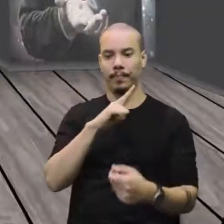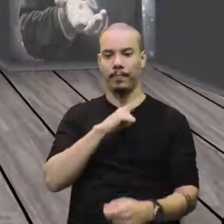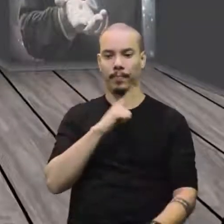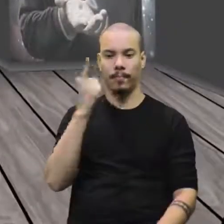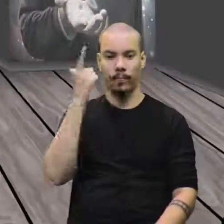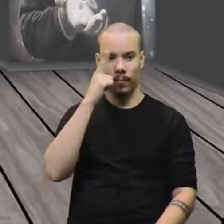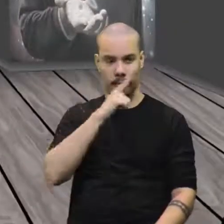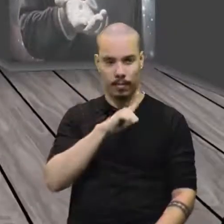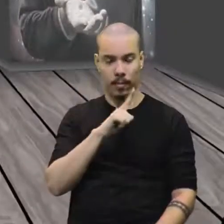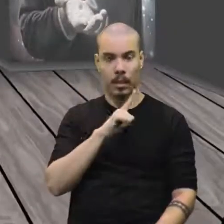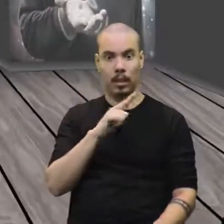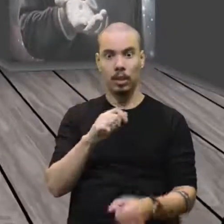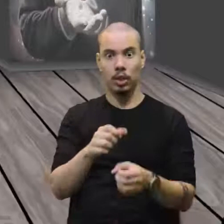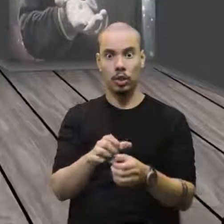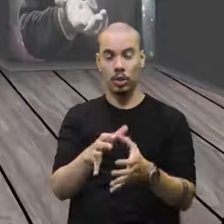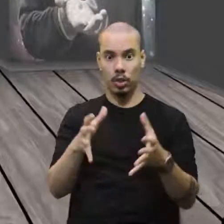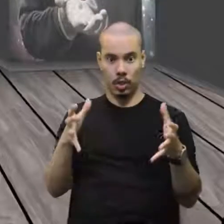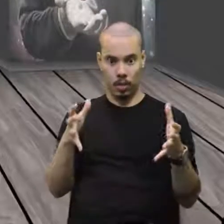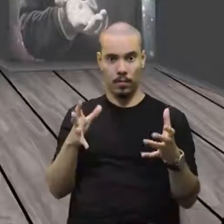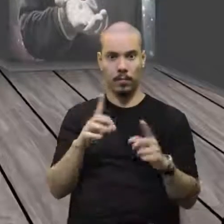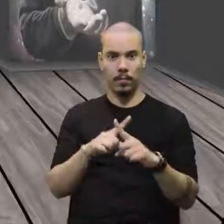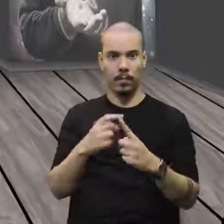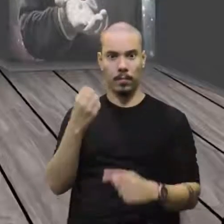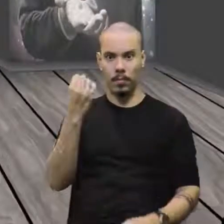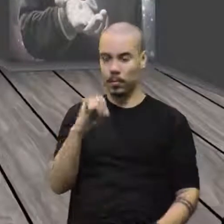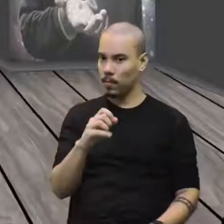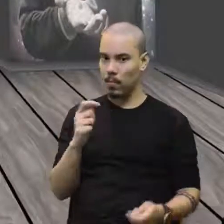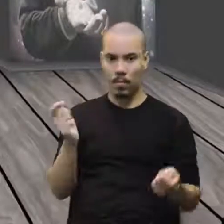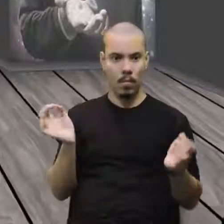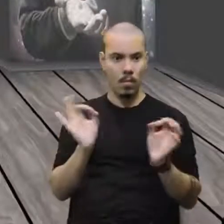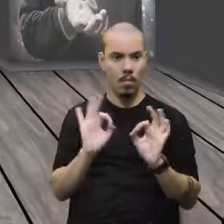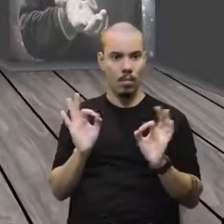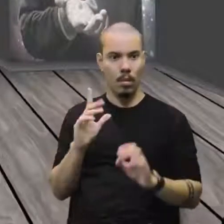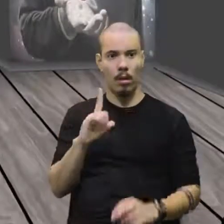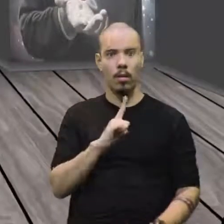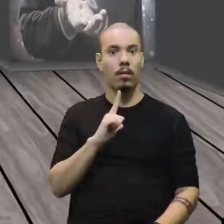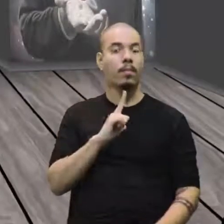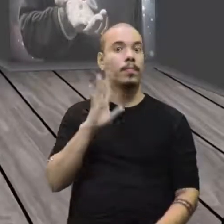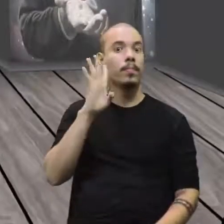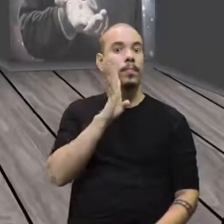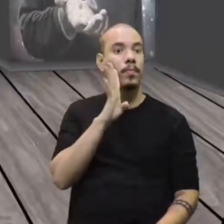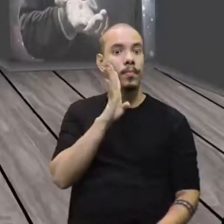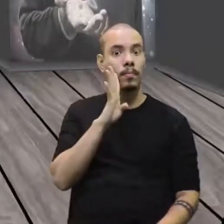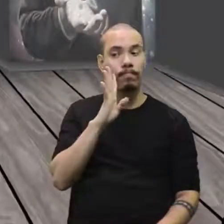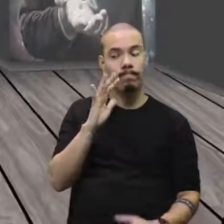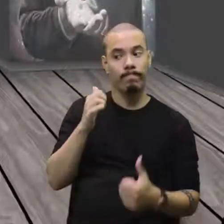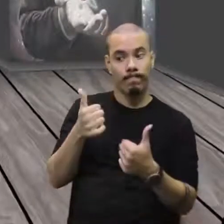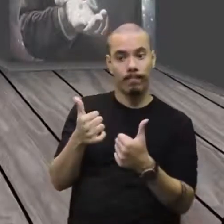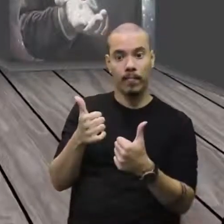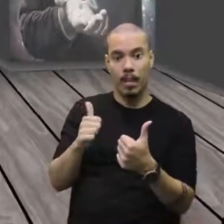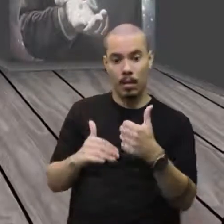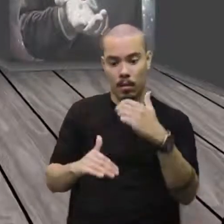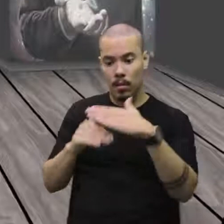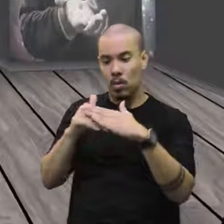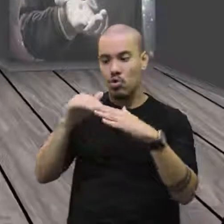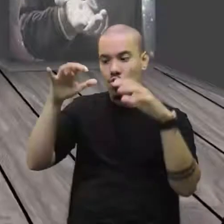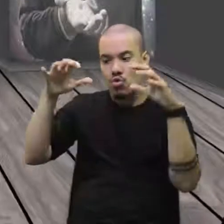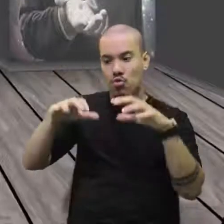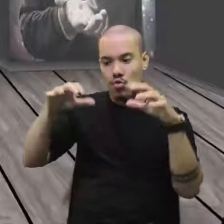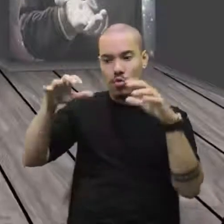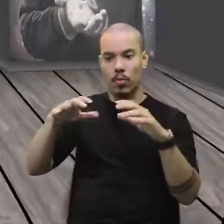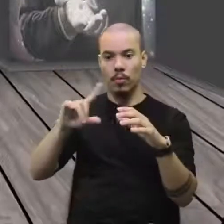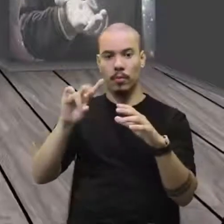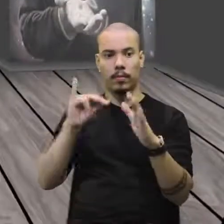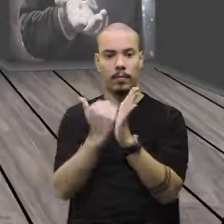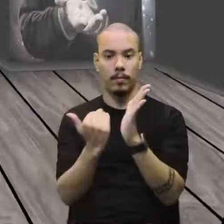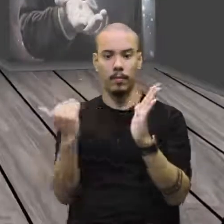está super cheio, beleza. Mas se não tá ali num nível legal, vai manter o nível, parou, tem menos chuva, mas o nível tá